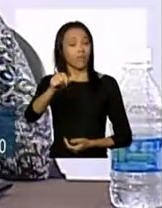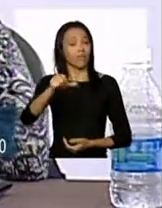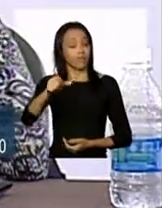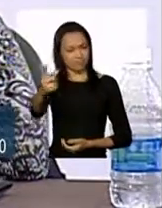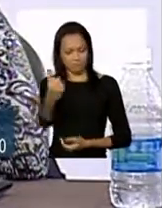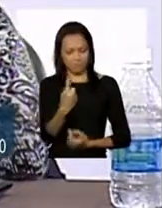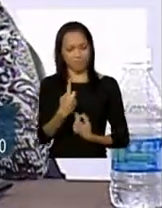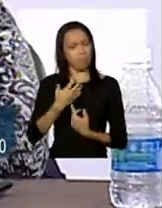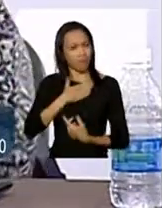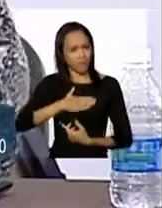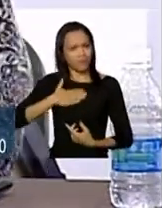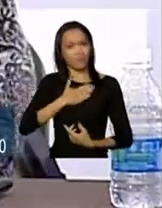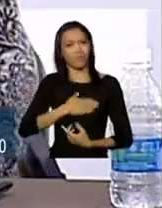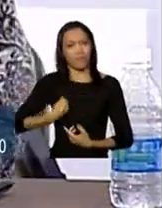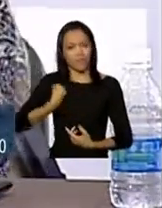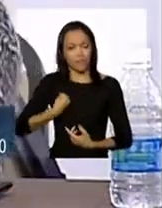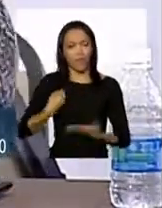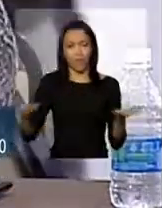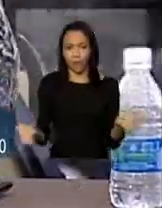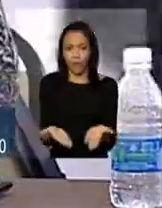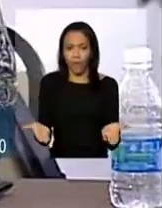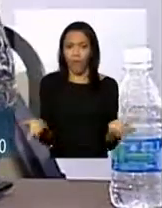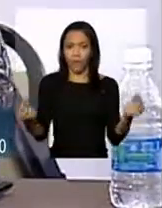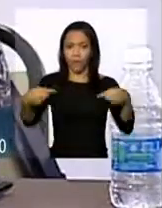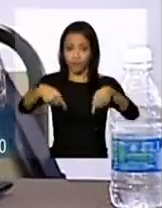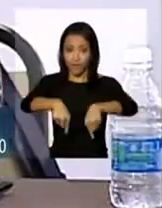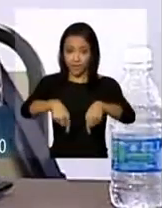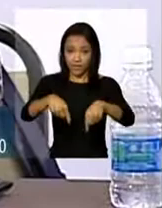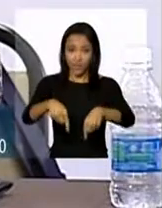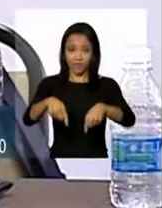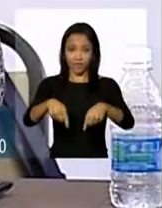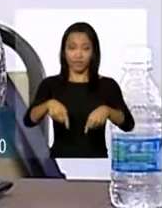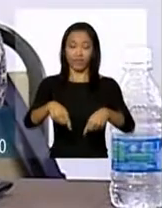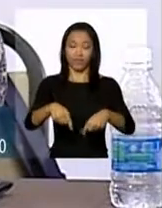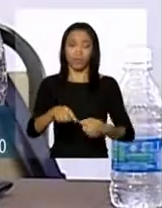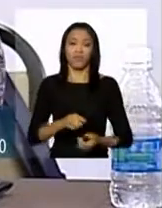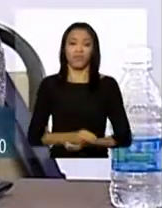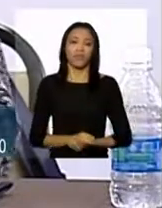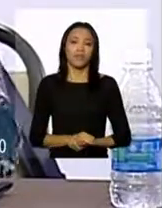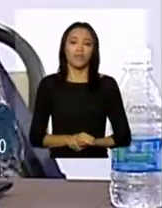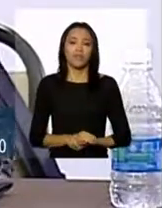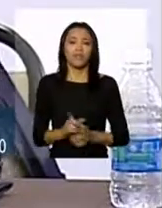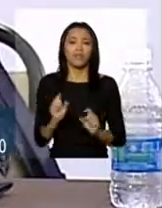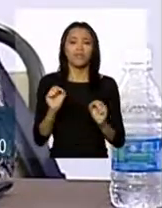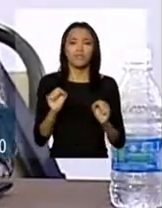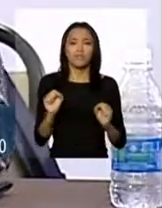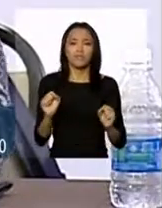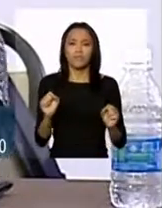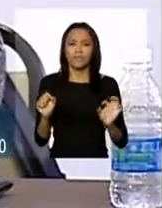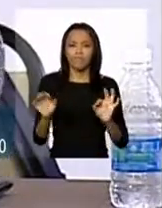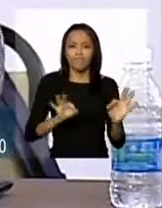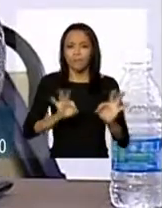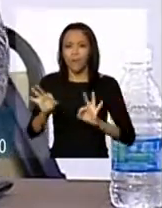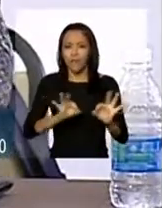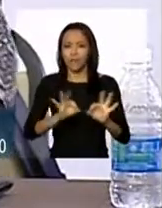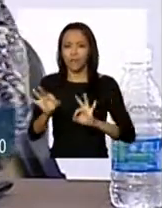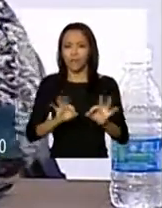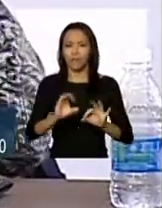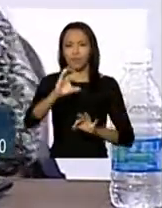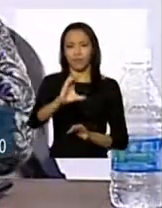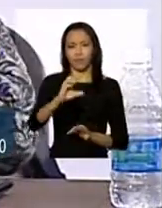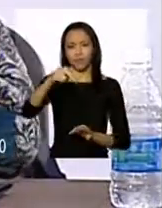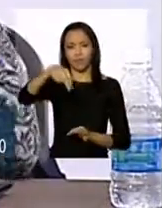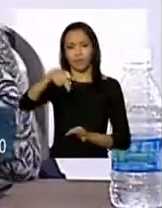tê-la conosco nessa empreitada da reestruturação da CNPD.